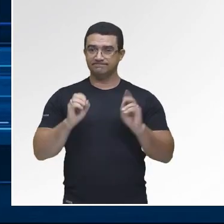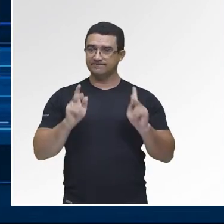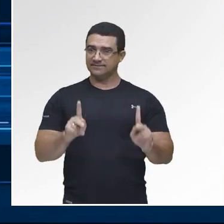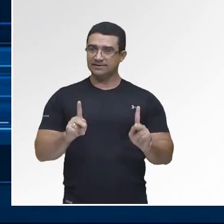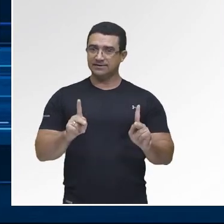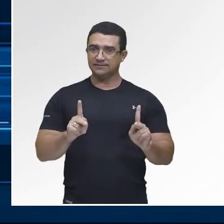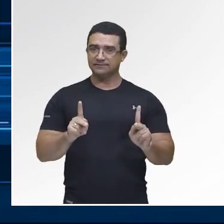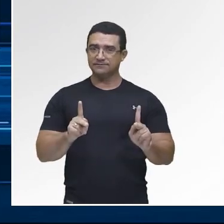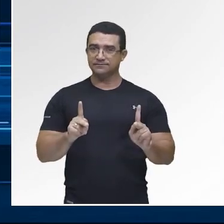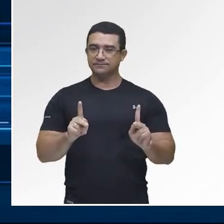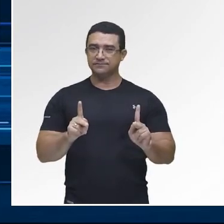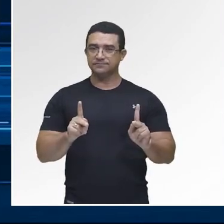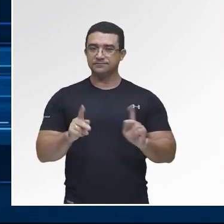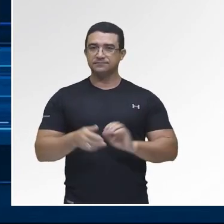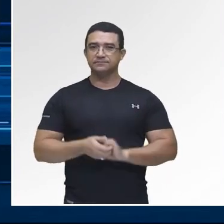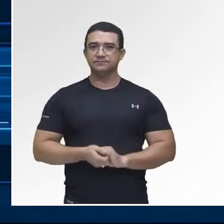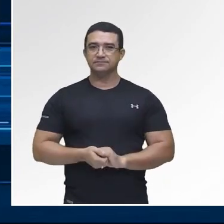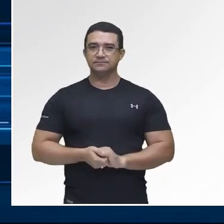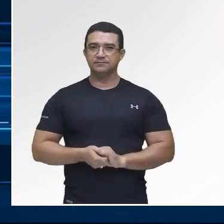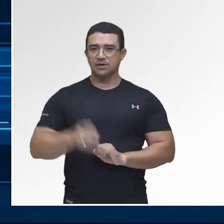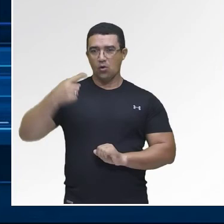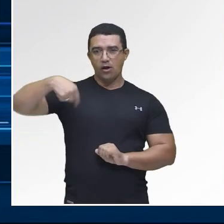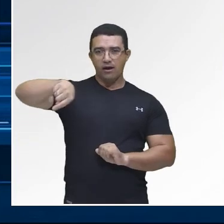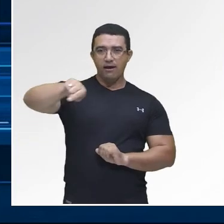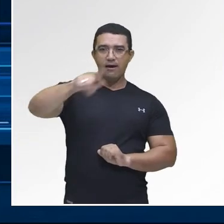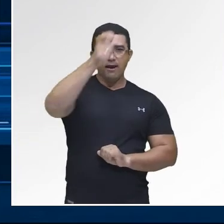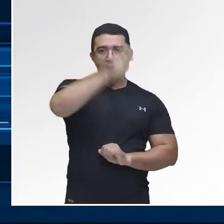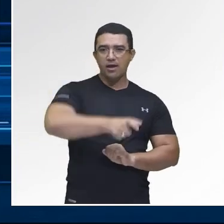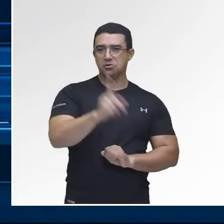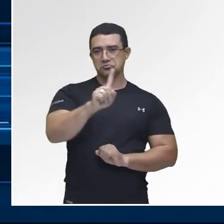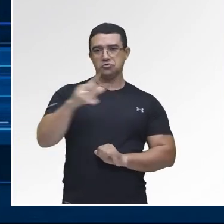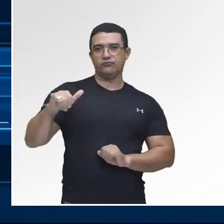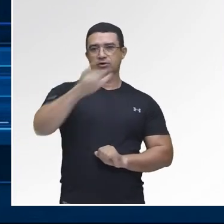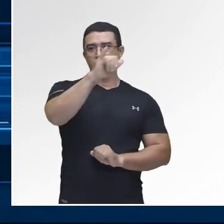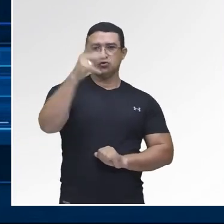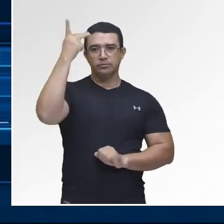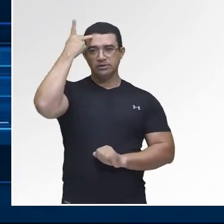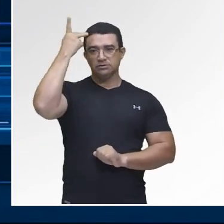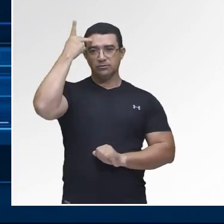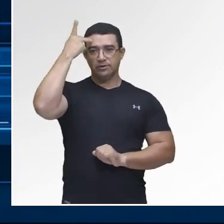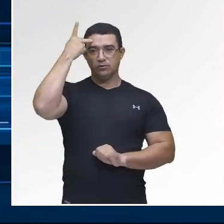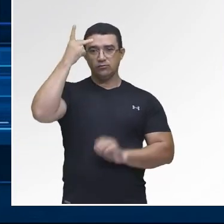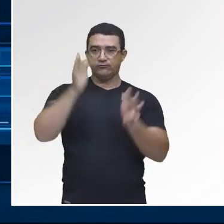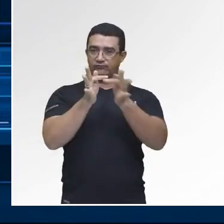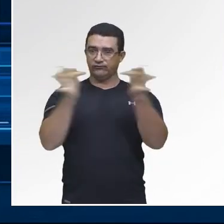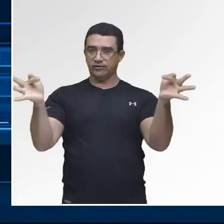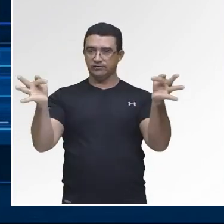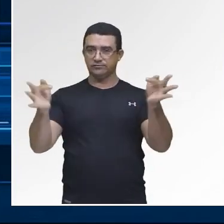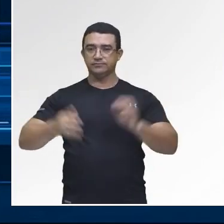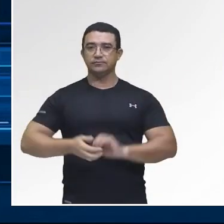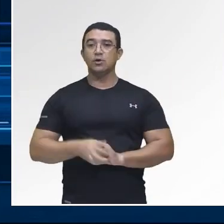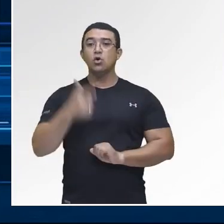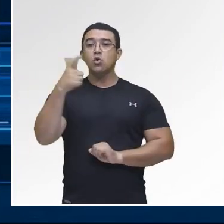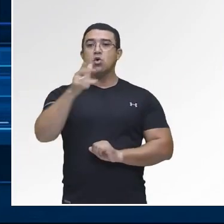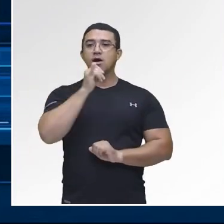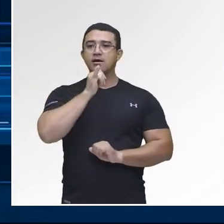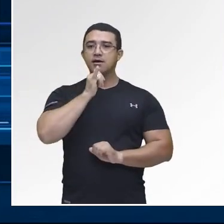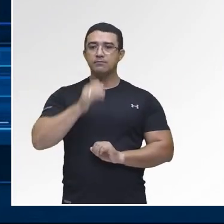not traveled to São Paulo. Ele não tem viajado, não viajou para São Paulo. Outro exemplo.